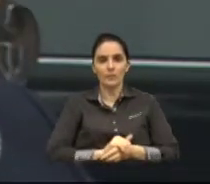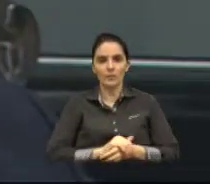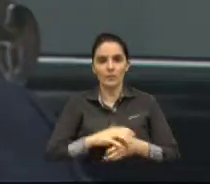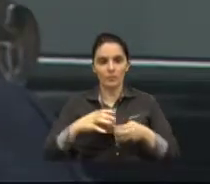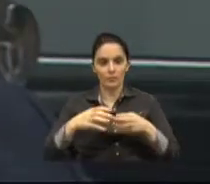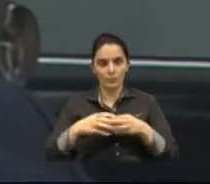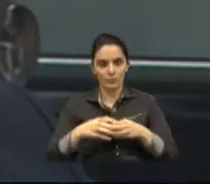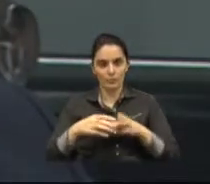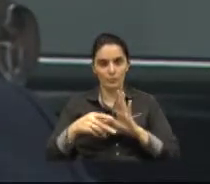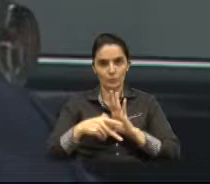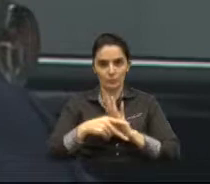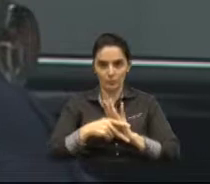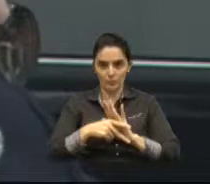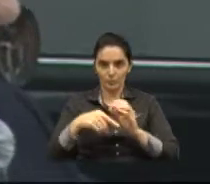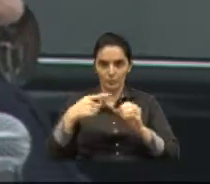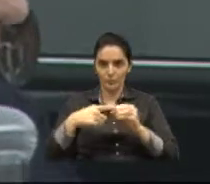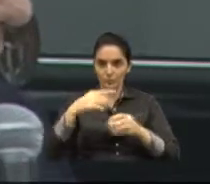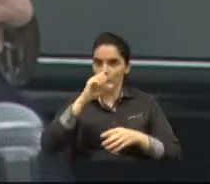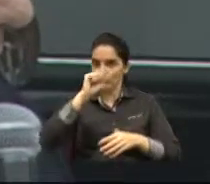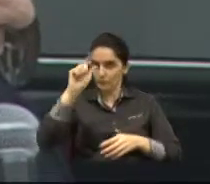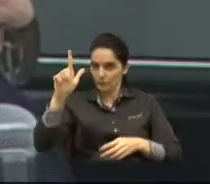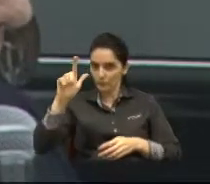Limeira. Asilo,